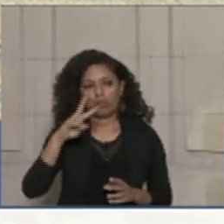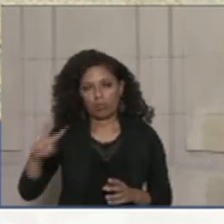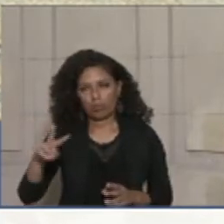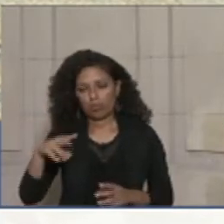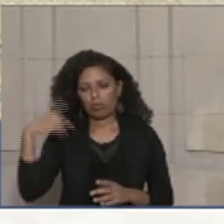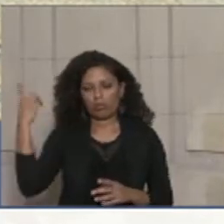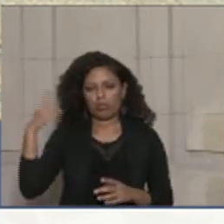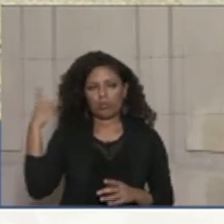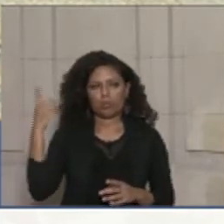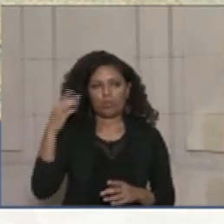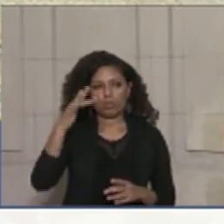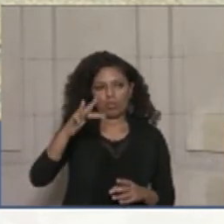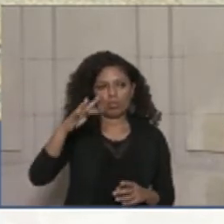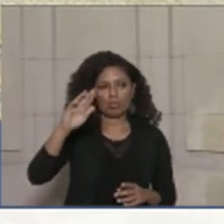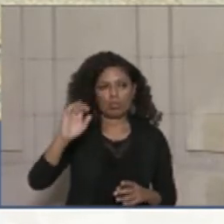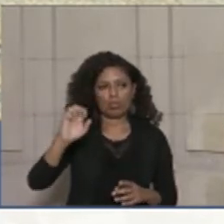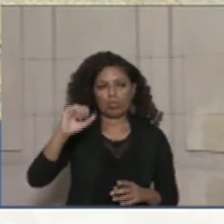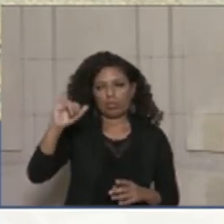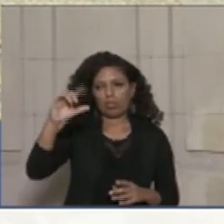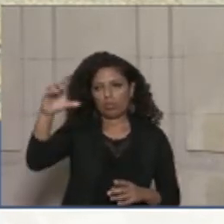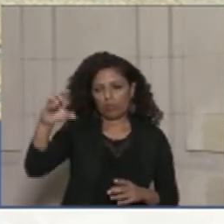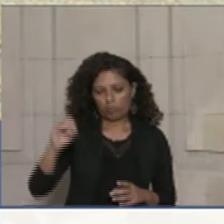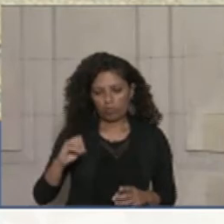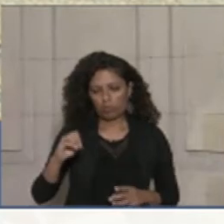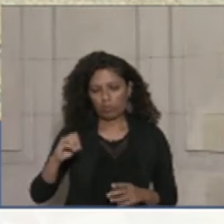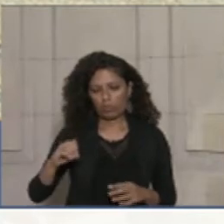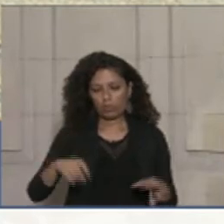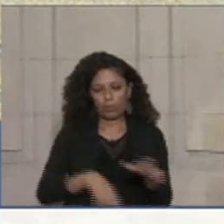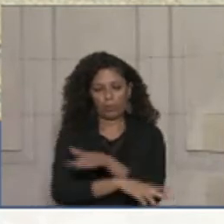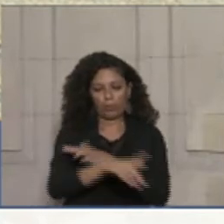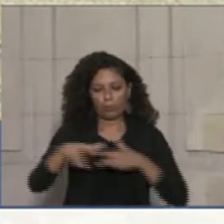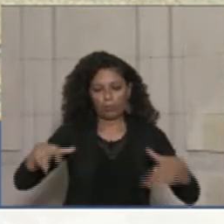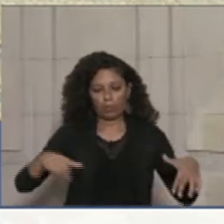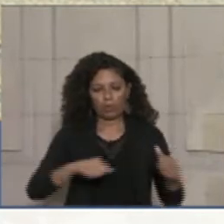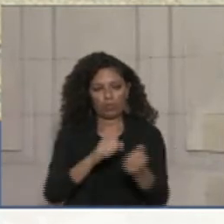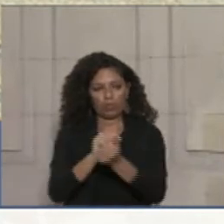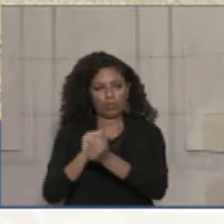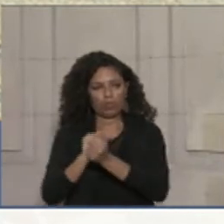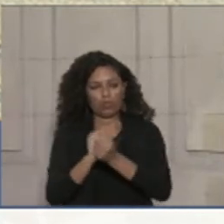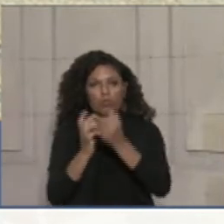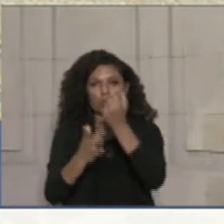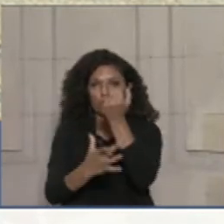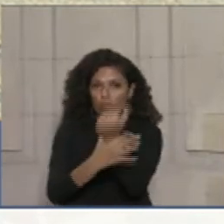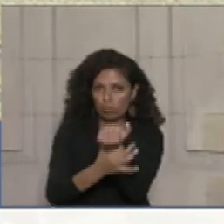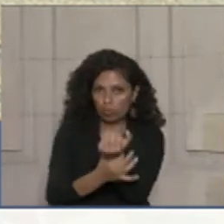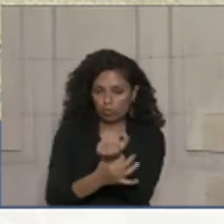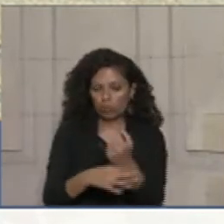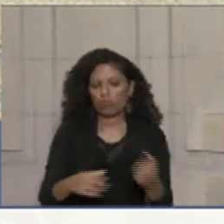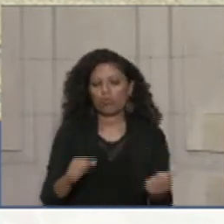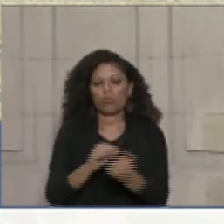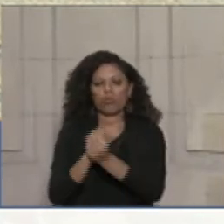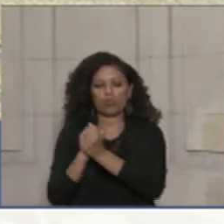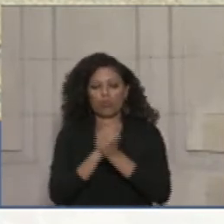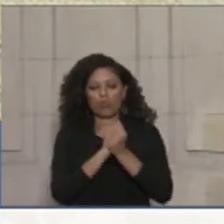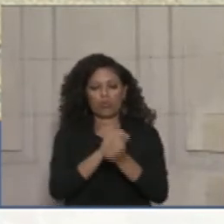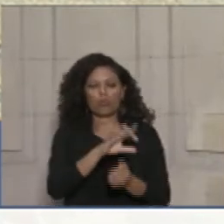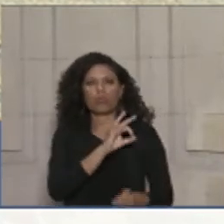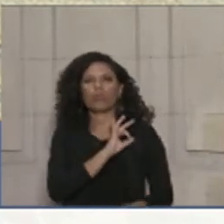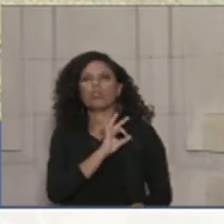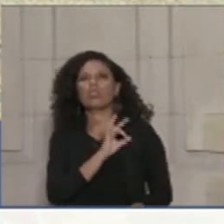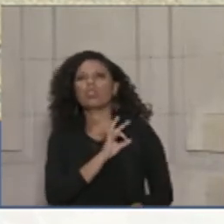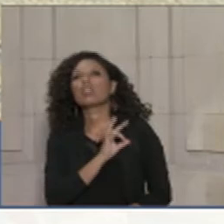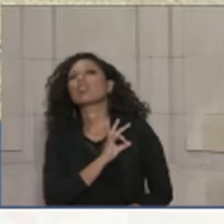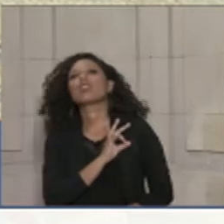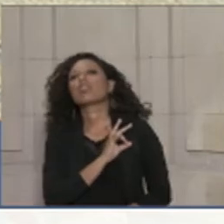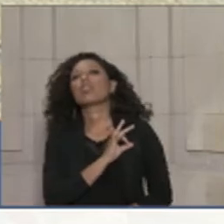Freixo andar com vários seguranças, com vários policiais cedidos pela